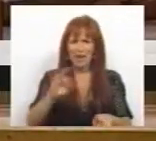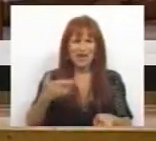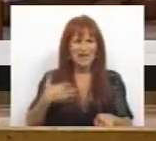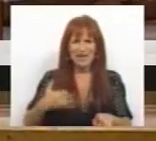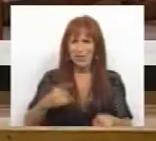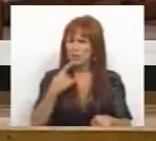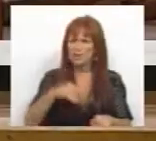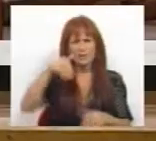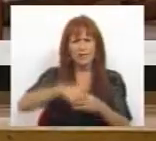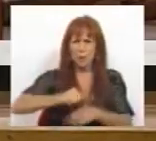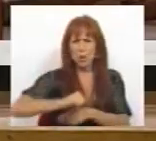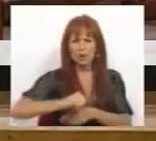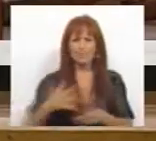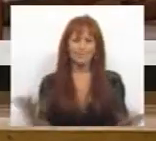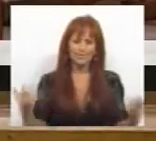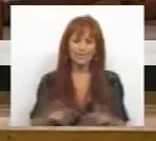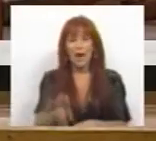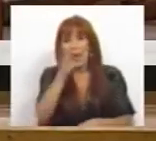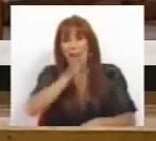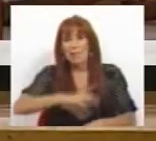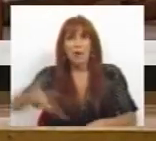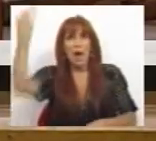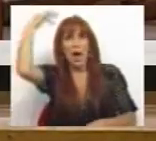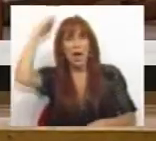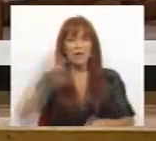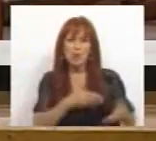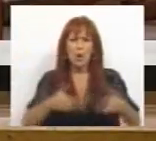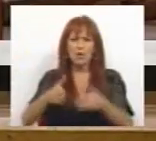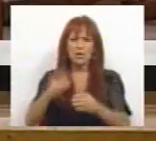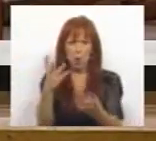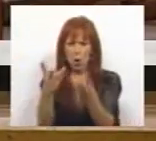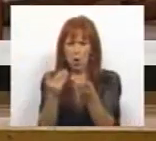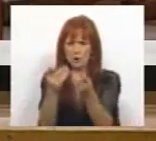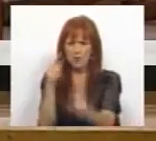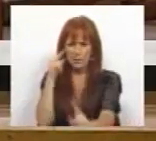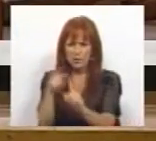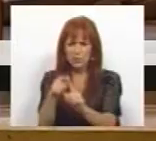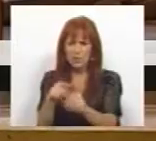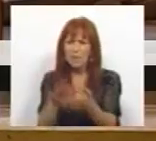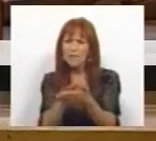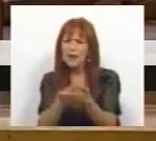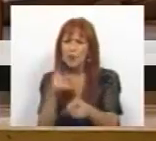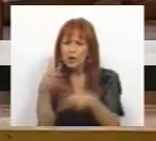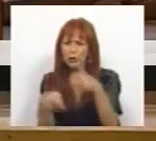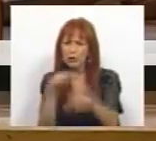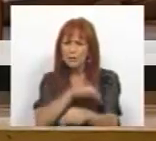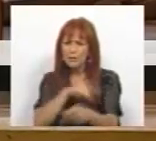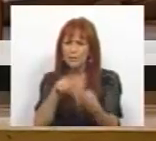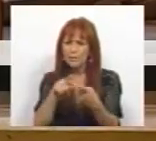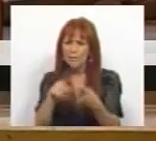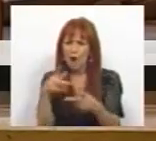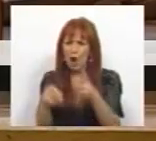e CDS votem contra. Habituados que estavam a orientar os orçamentos tendo por base cortes